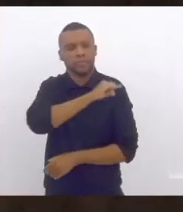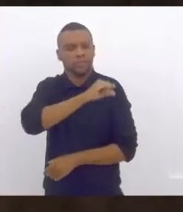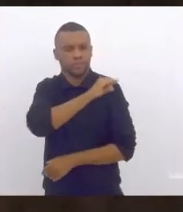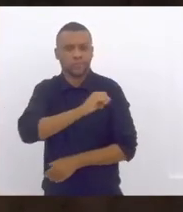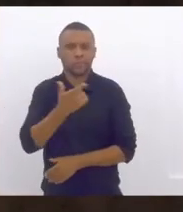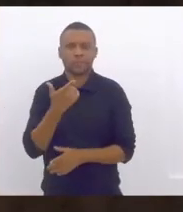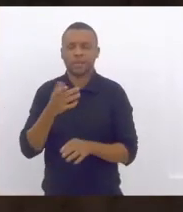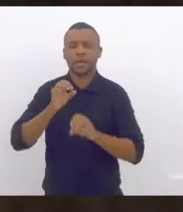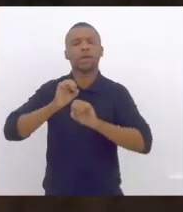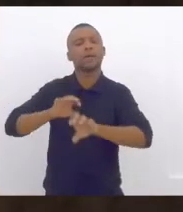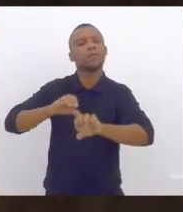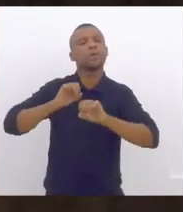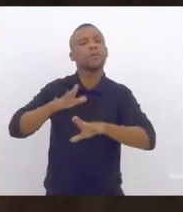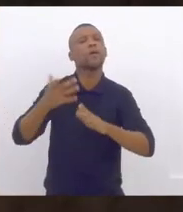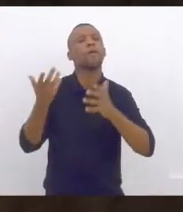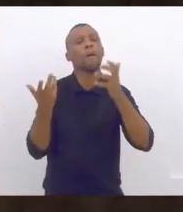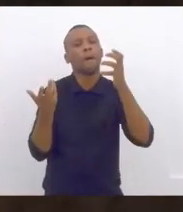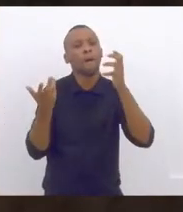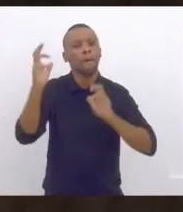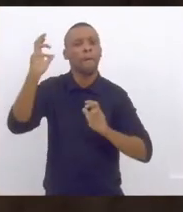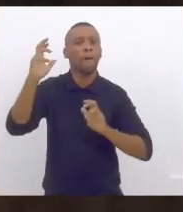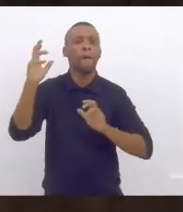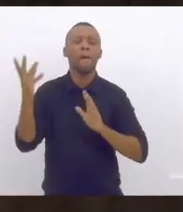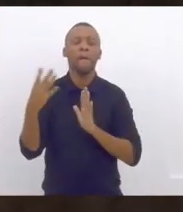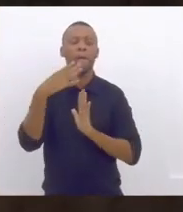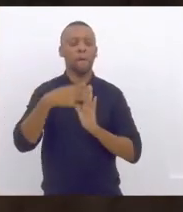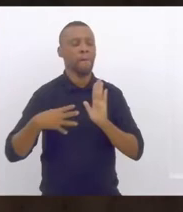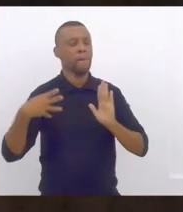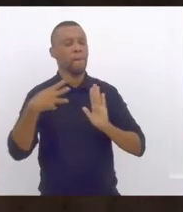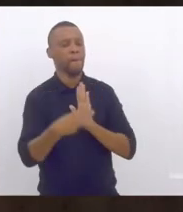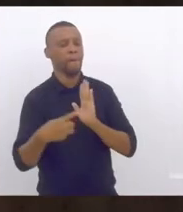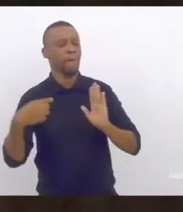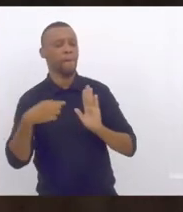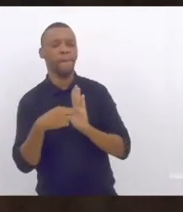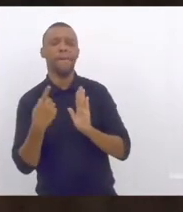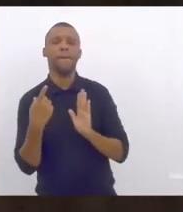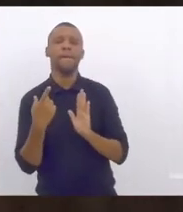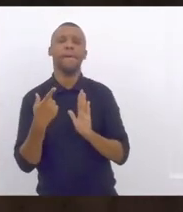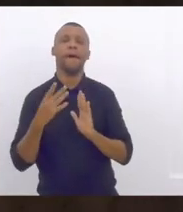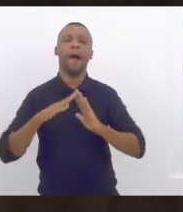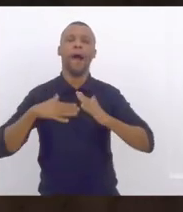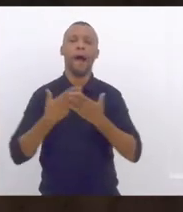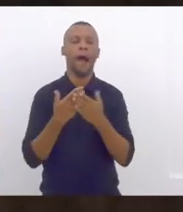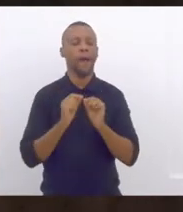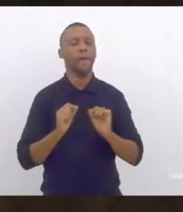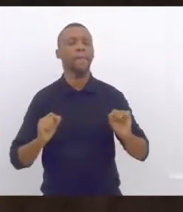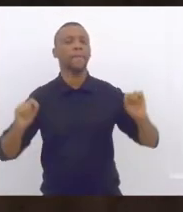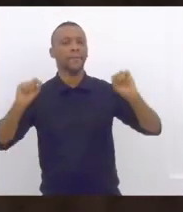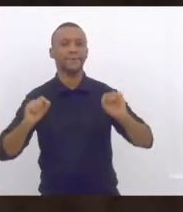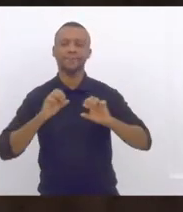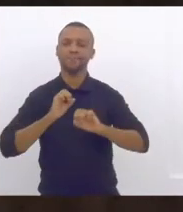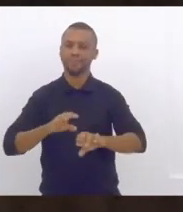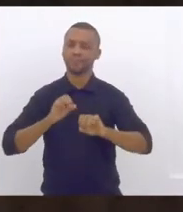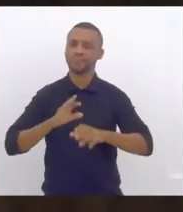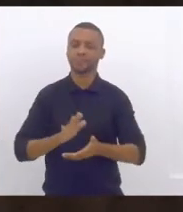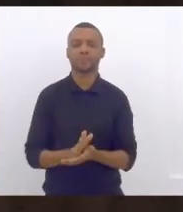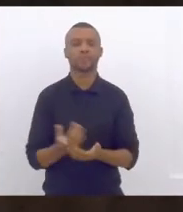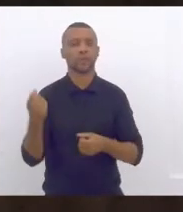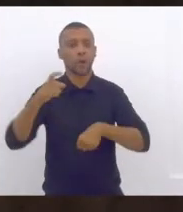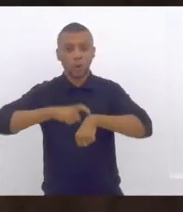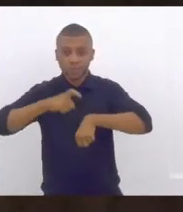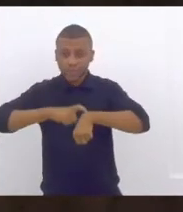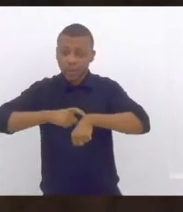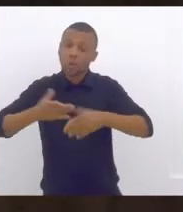educação climática como tema transversal no currículo da Rede Estadual de Educação. A gente vive tempos onde a